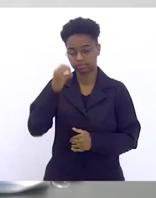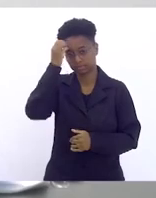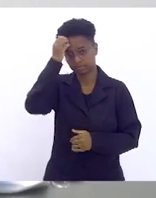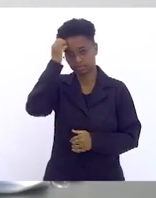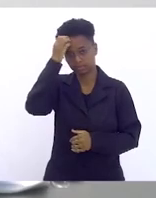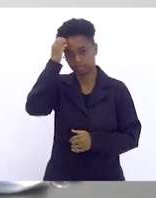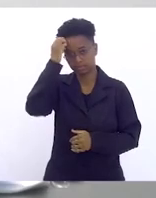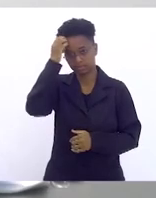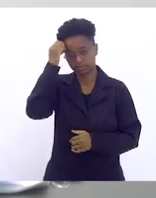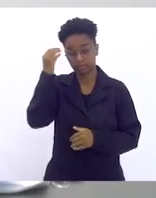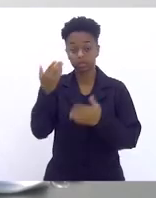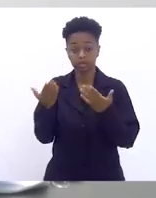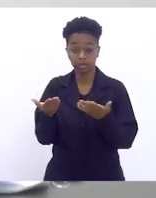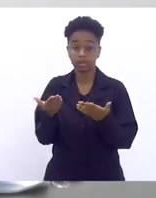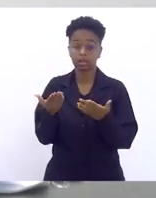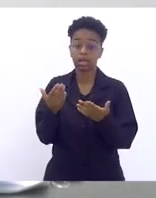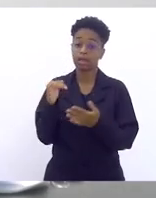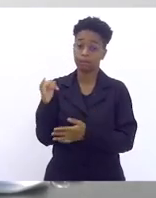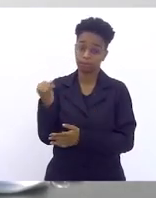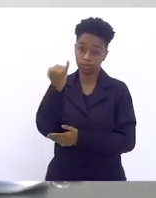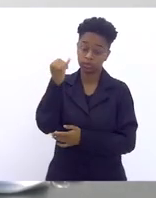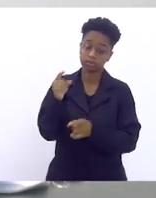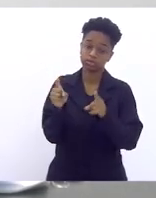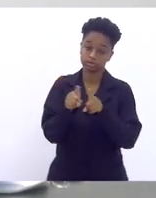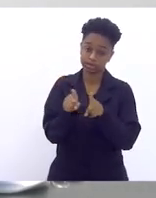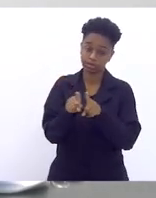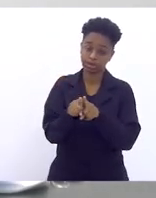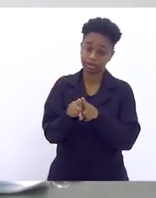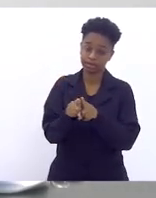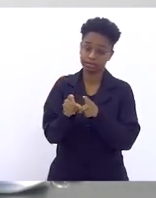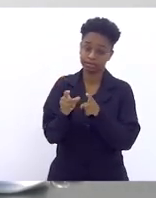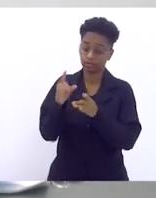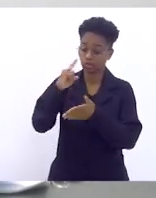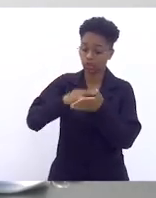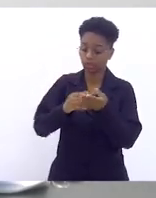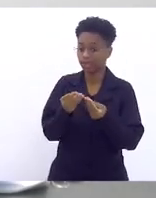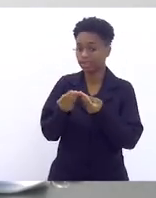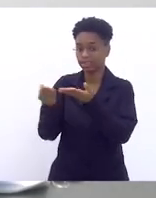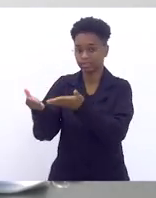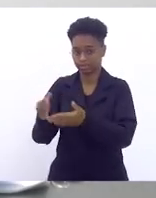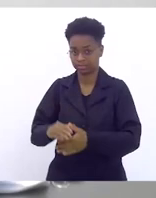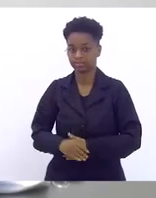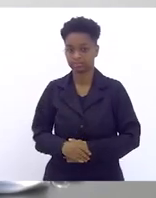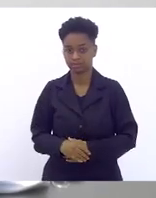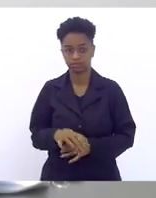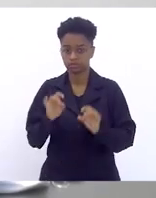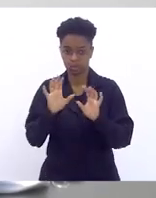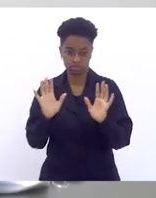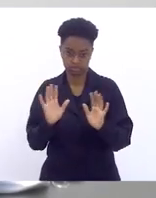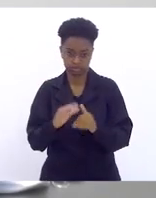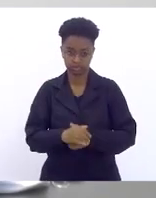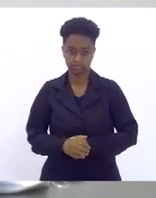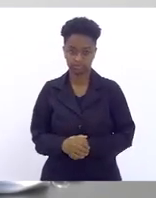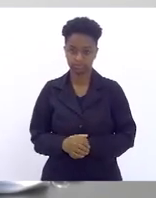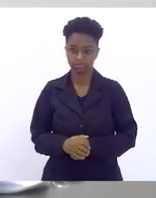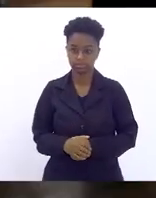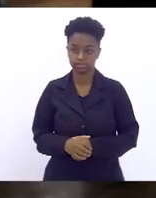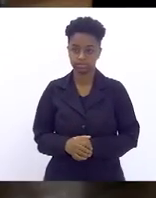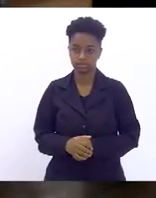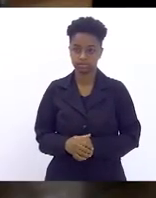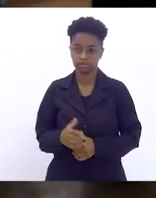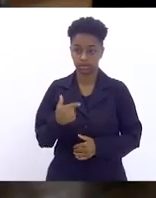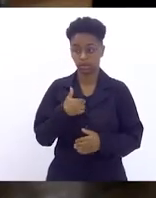O importante que eles também tivesse esse documento na mão é só isso a parte que eu entreguei